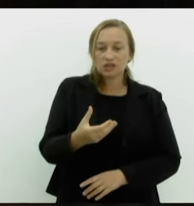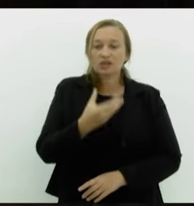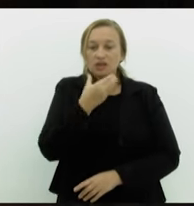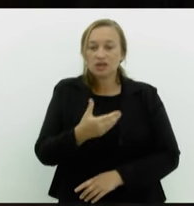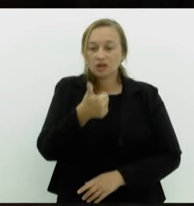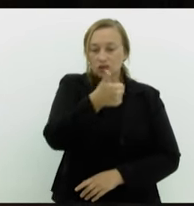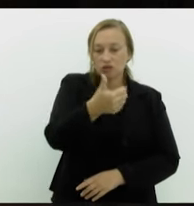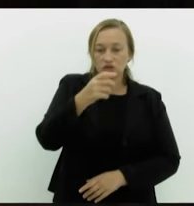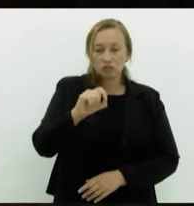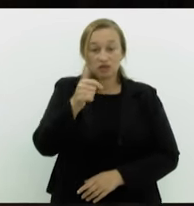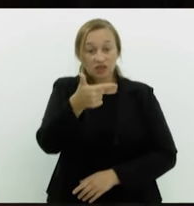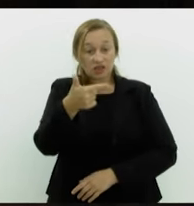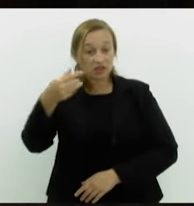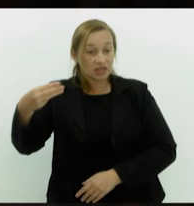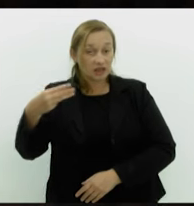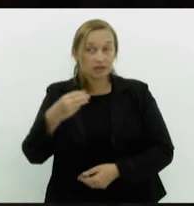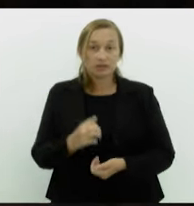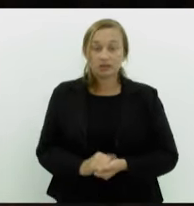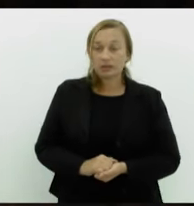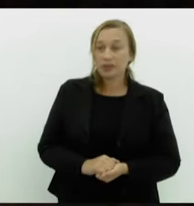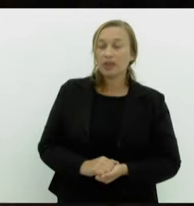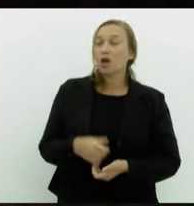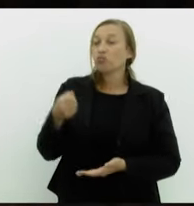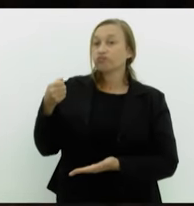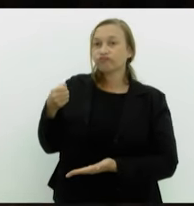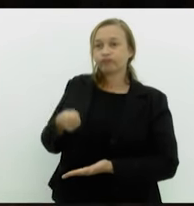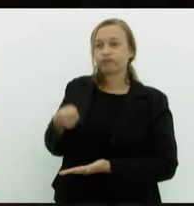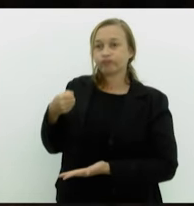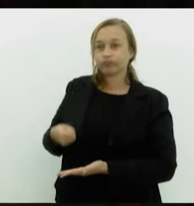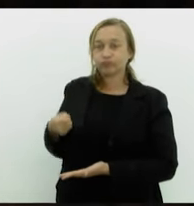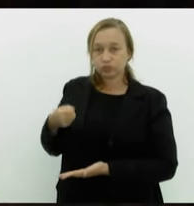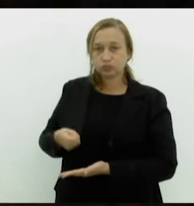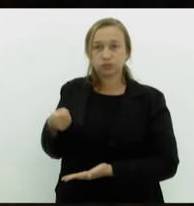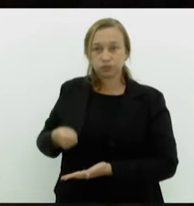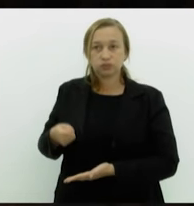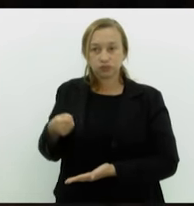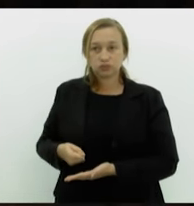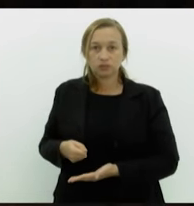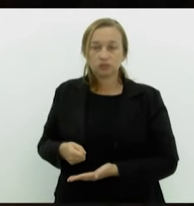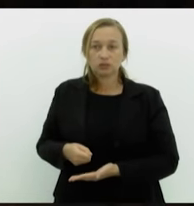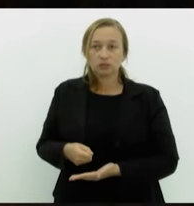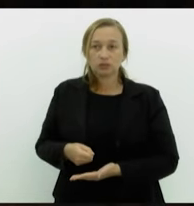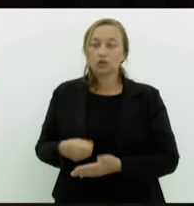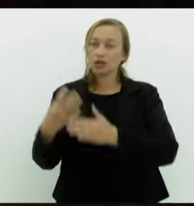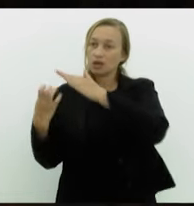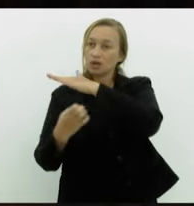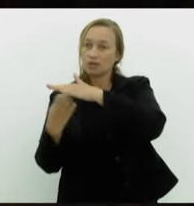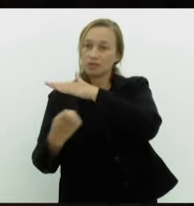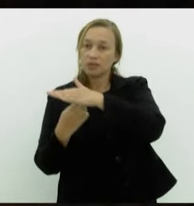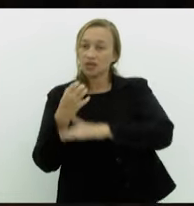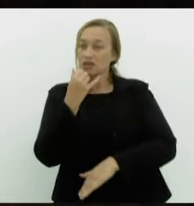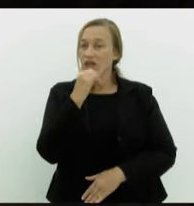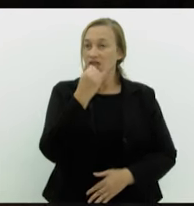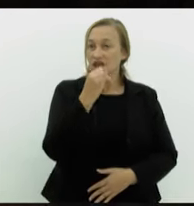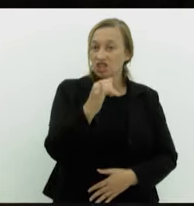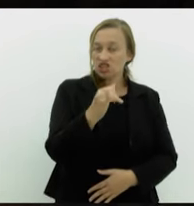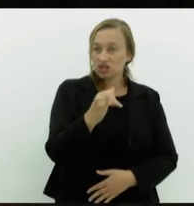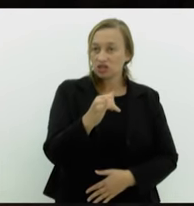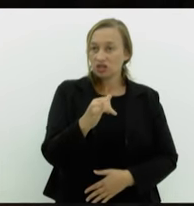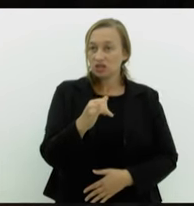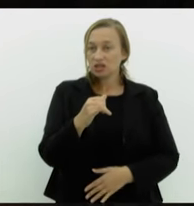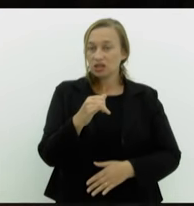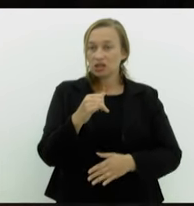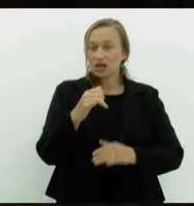2023, que dispõe sobre a obrigatoriedade de as concessionárias de energia elétrica